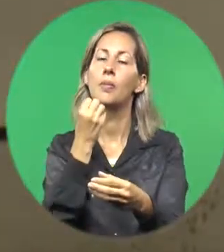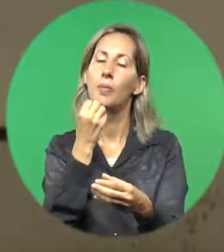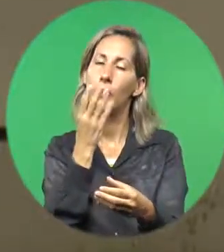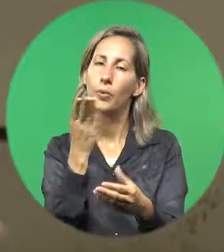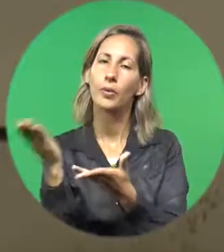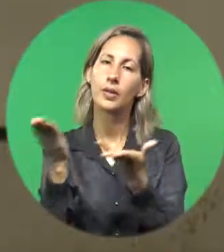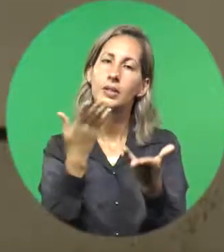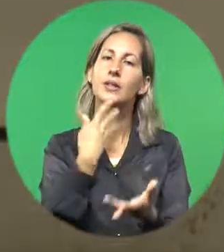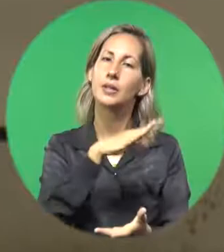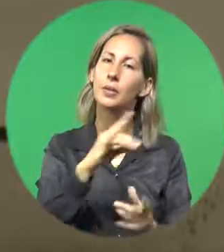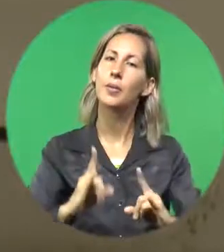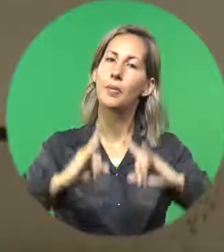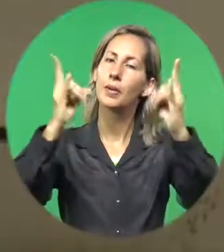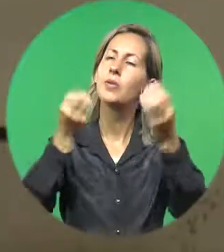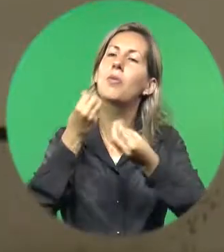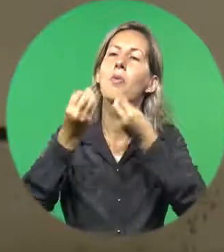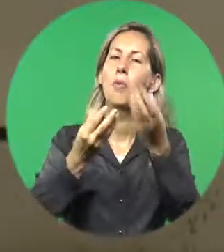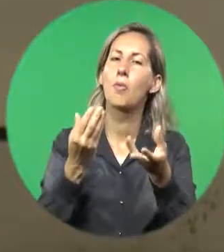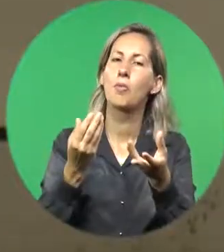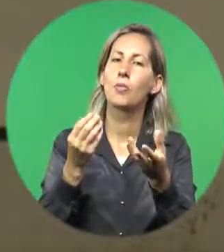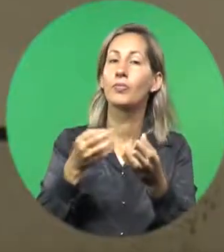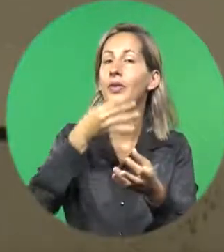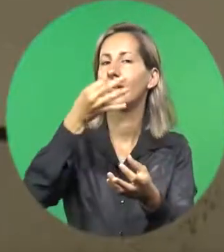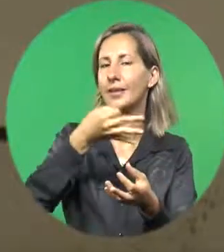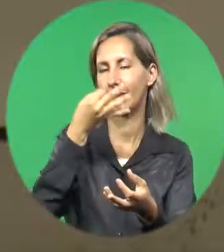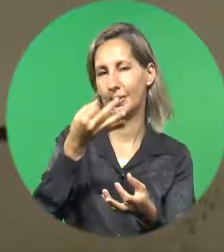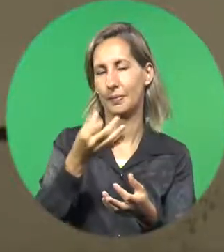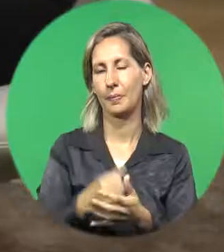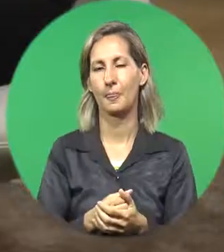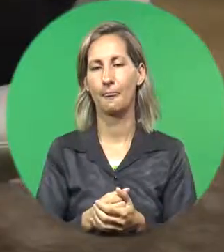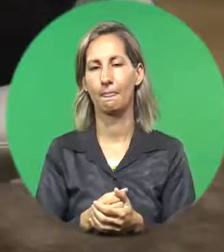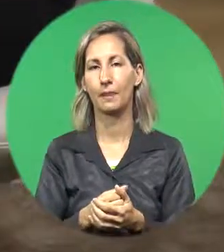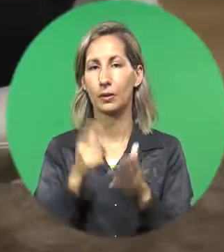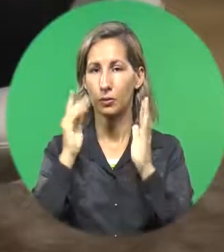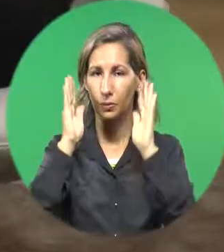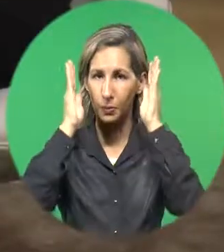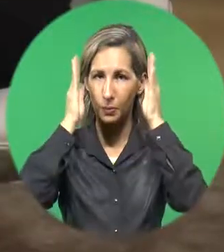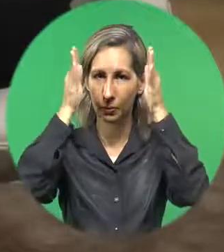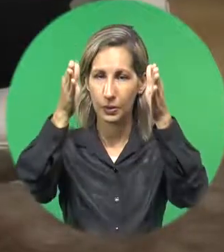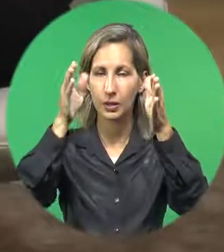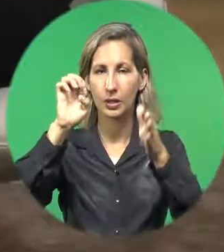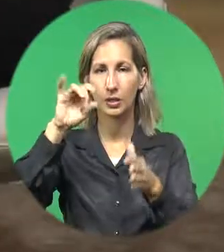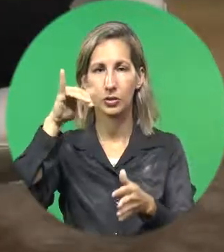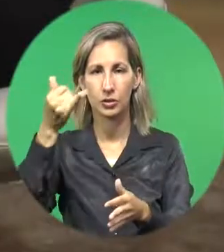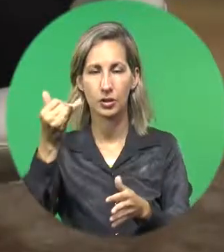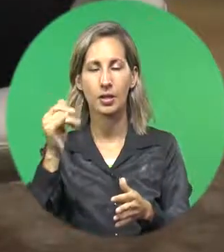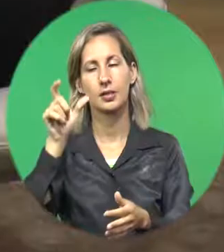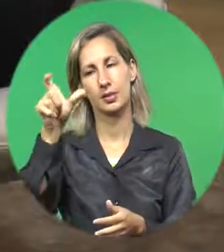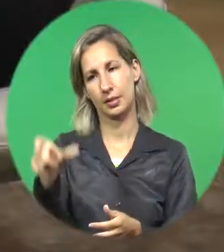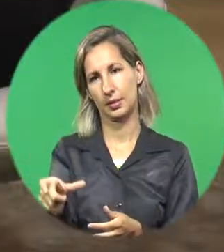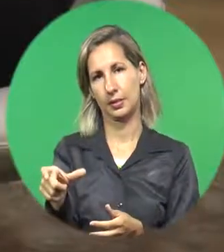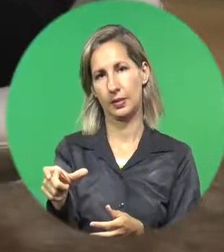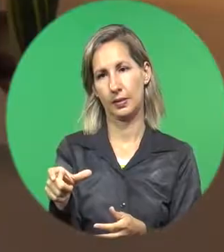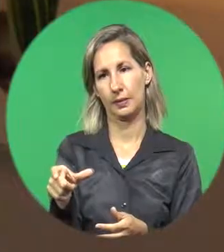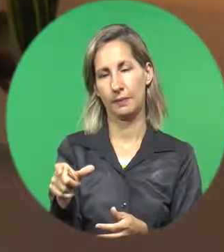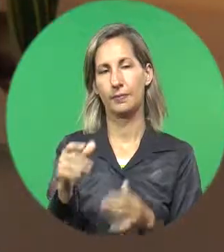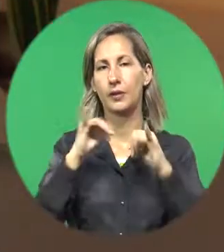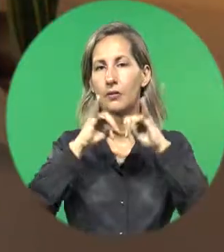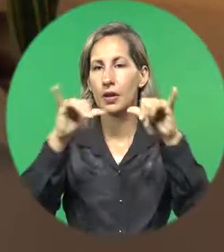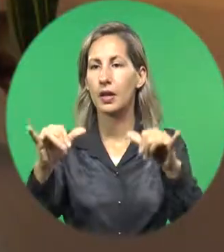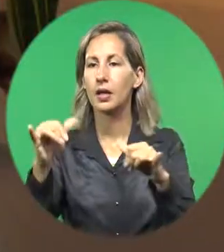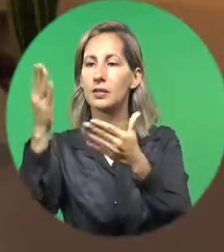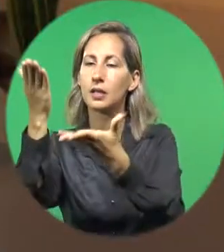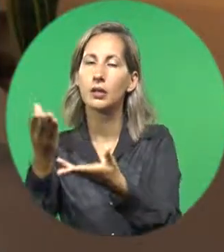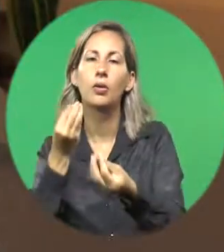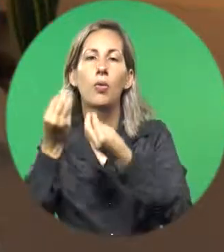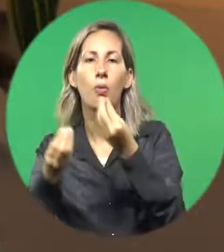para receber as crianças aqui no prédio. Como surgiu essa ideia? Um dos eixos de trabalho da EJE é a cidadania. E não há como